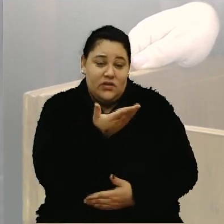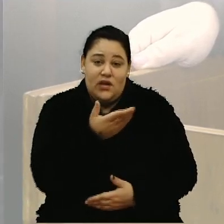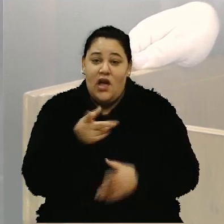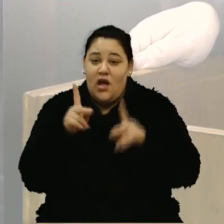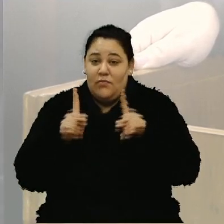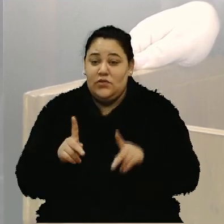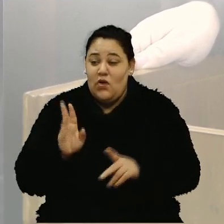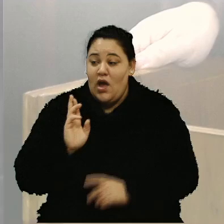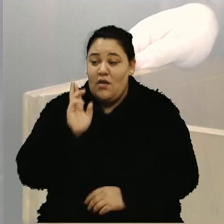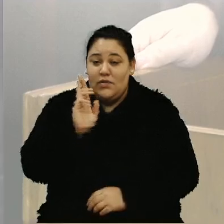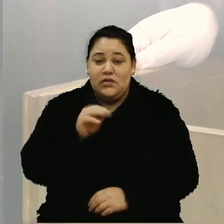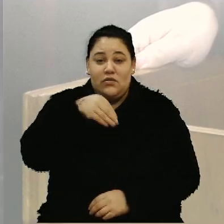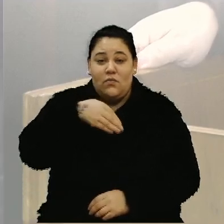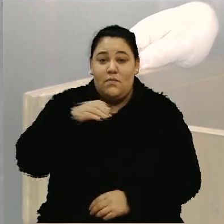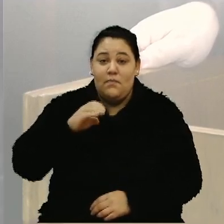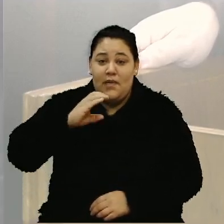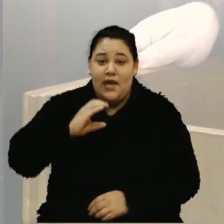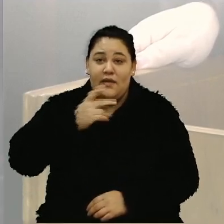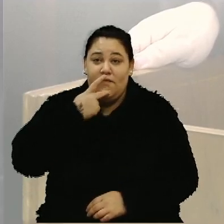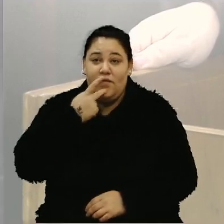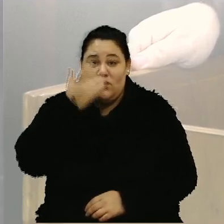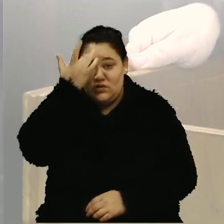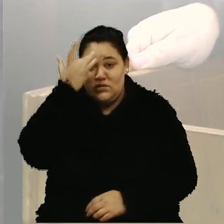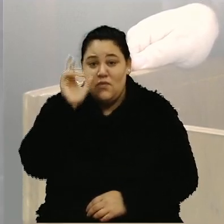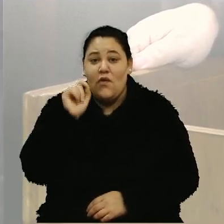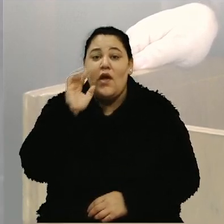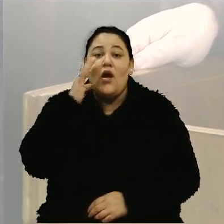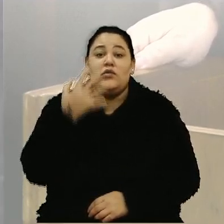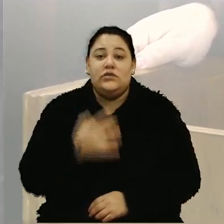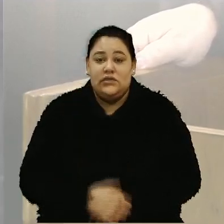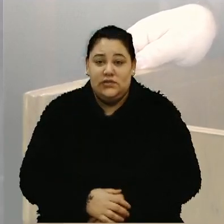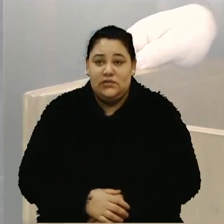estava representando o MEC disse que não sabia o que estava acontecendo.